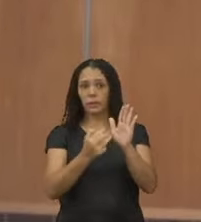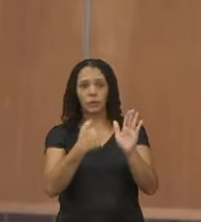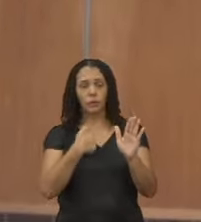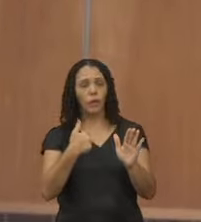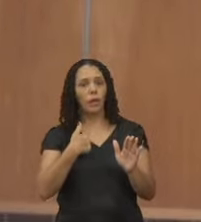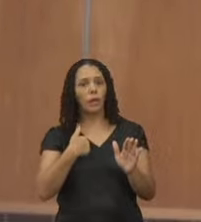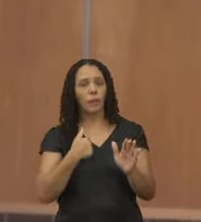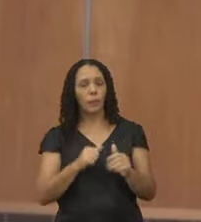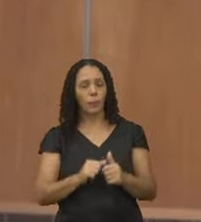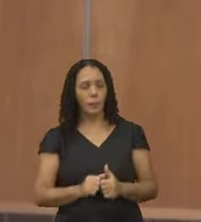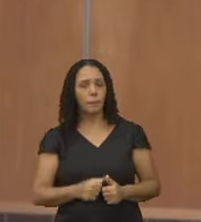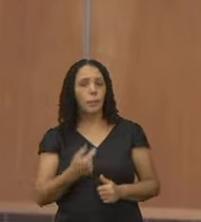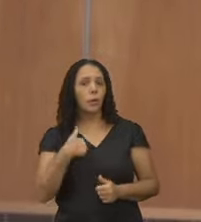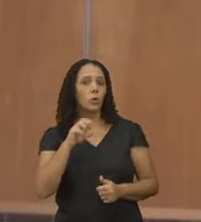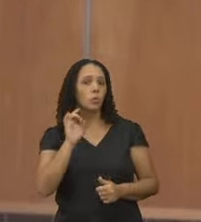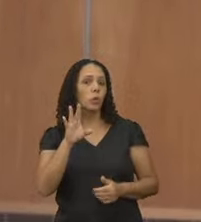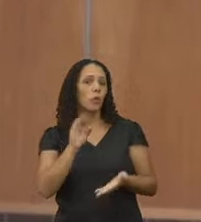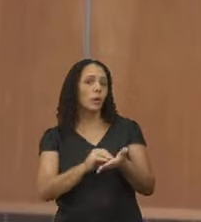foto.